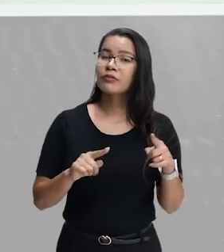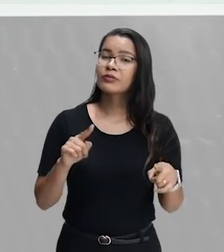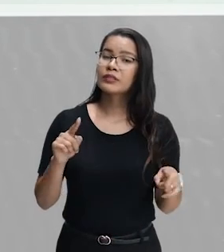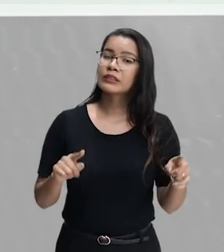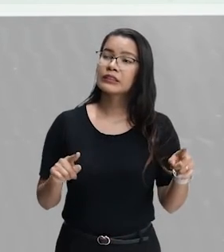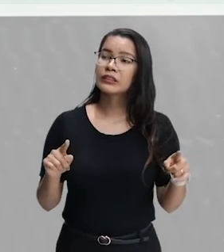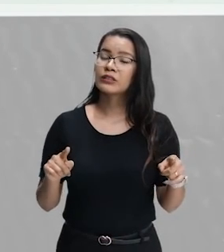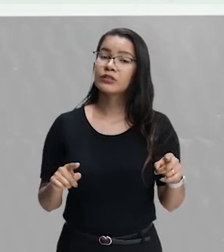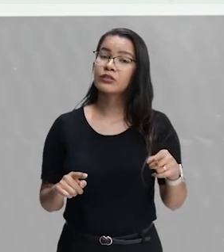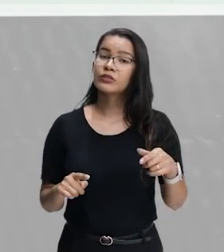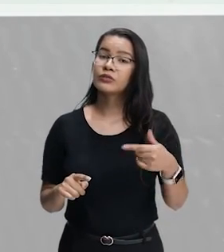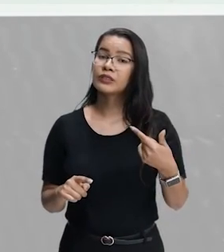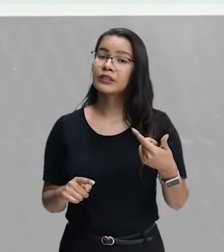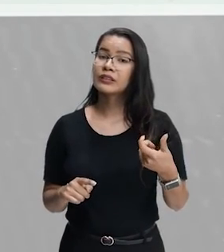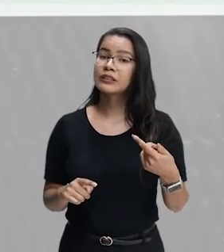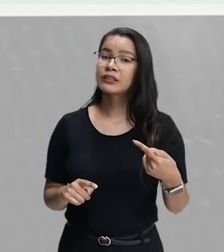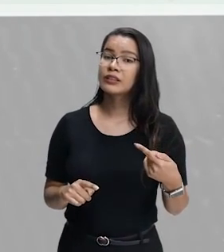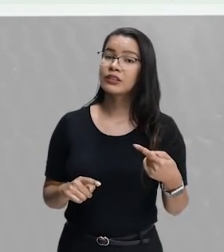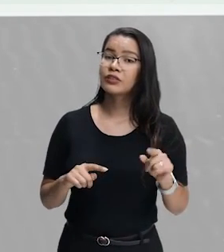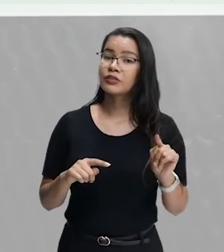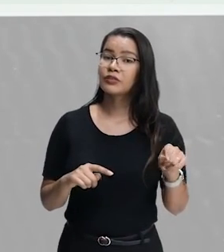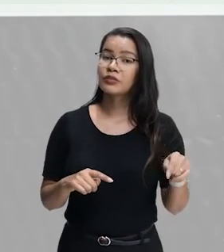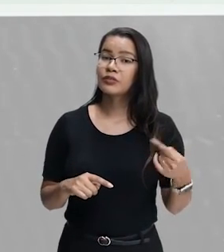variância de